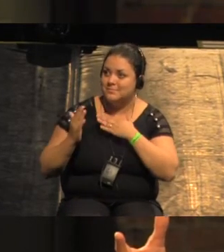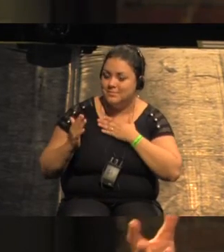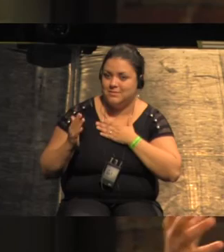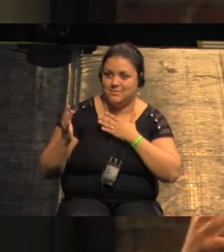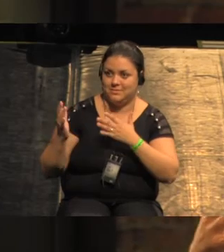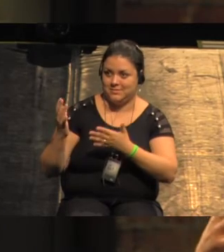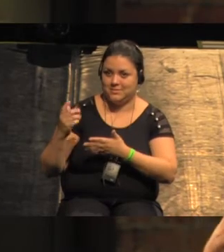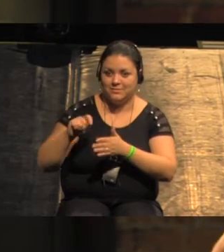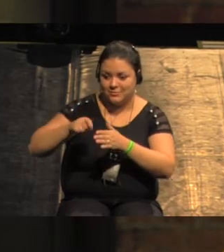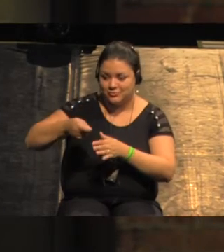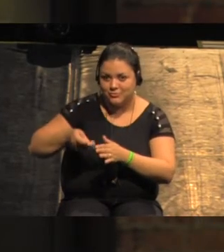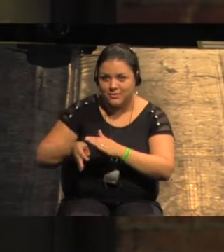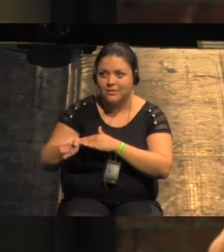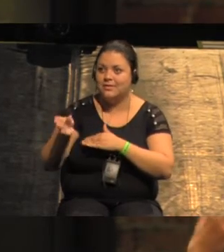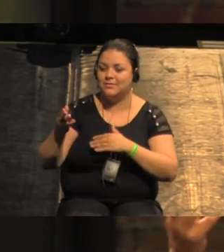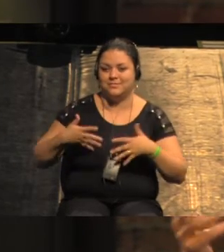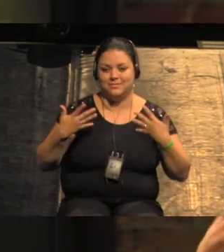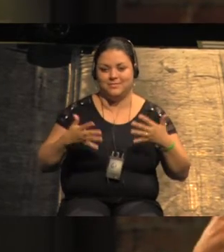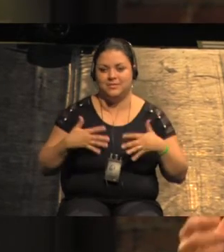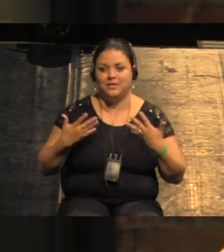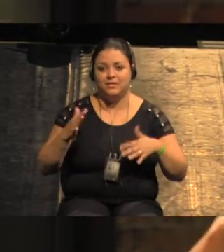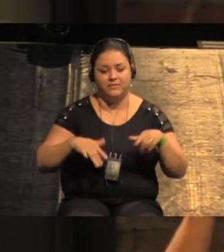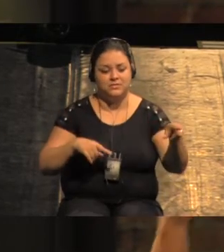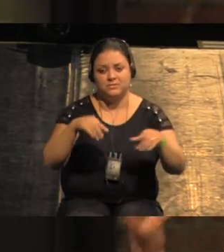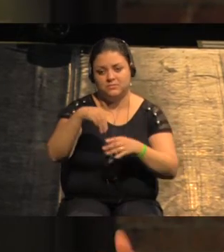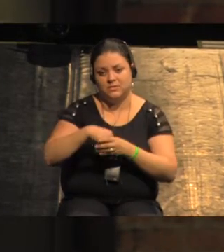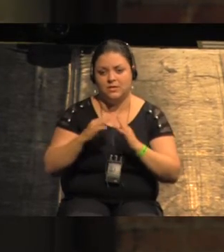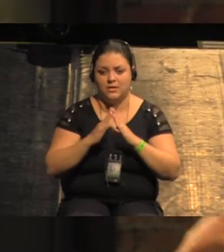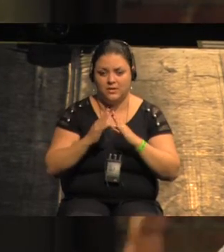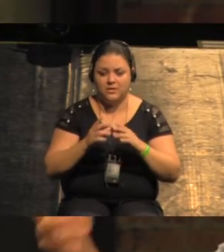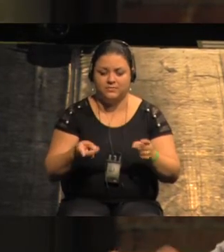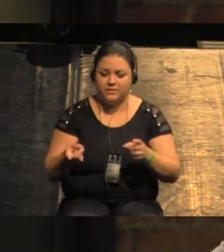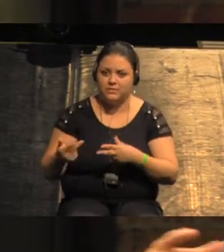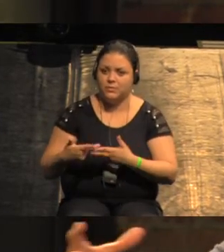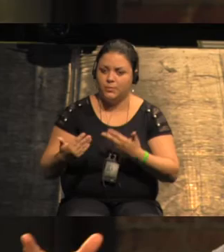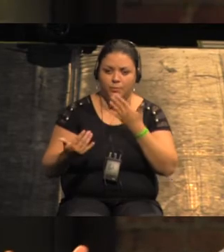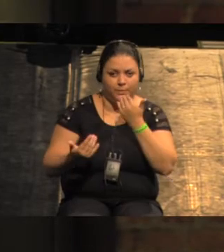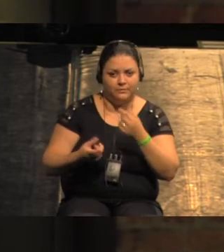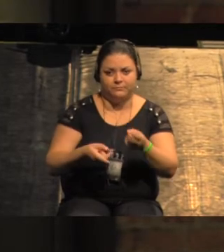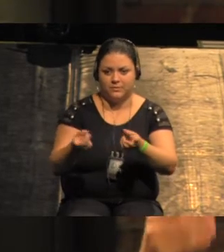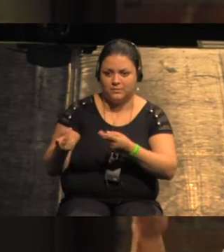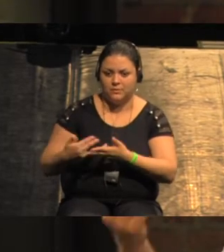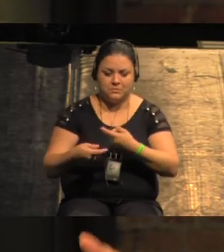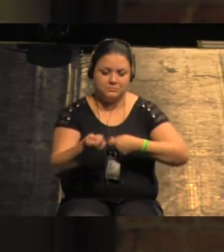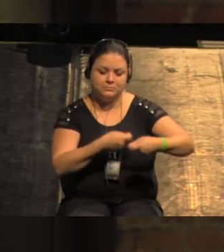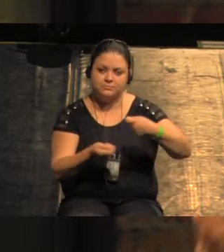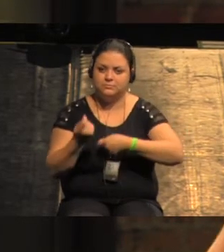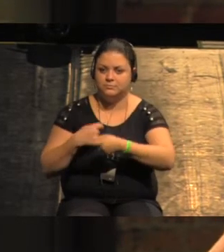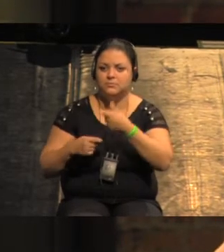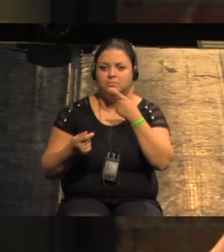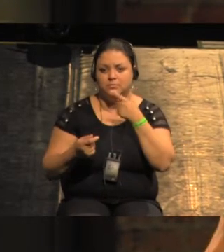empoderar. Muitas dessas famílias costuram em casa, fazem esfirra para vender, fazem não sei o quê, se organizam e